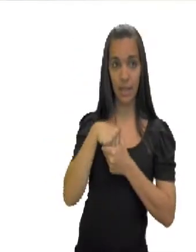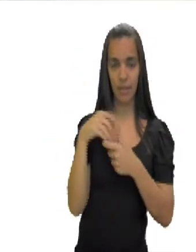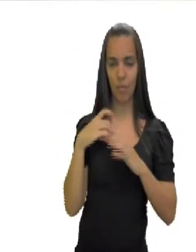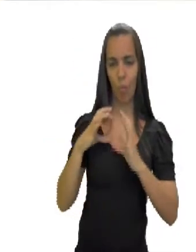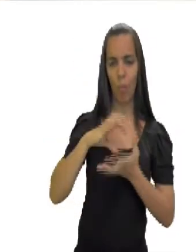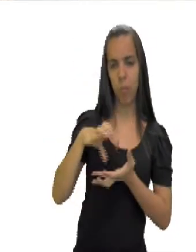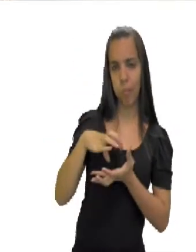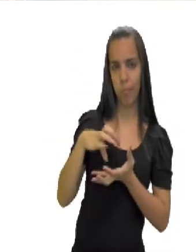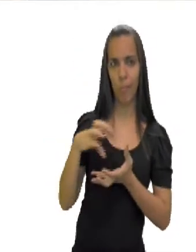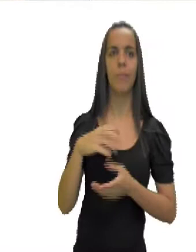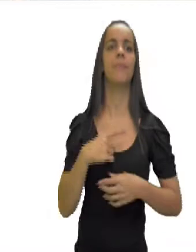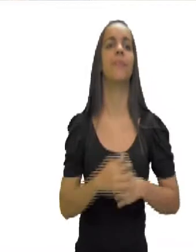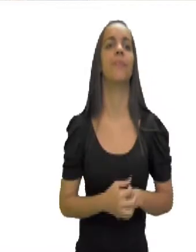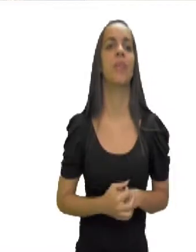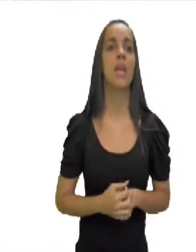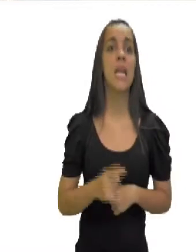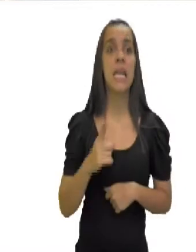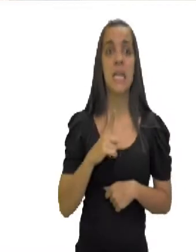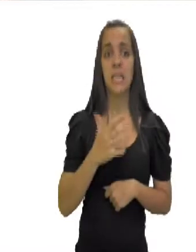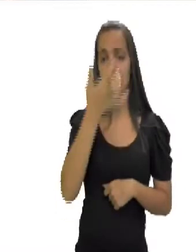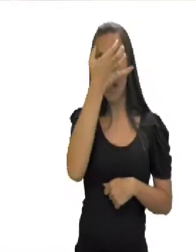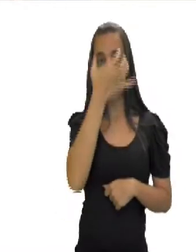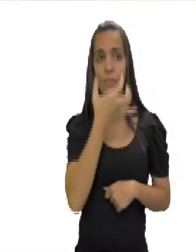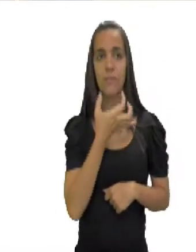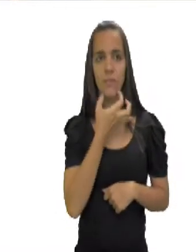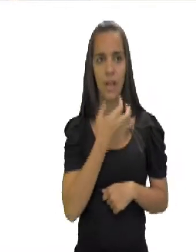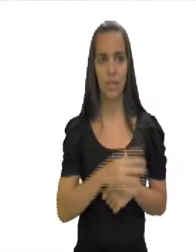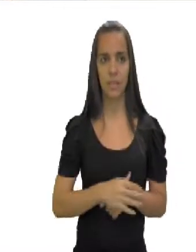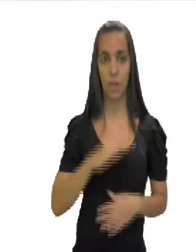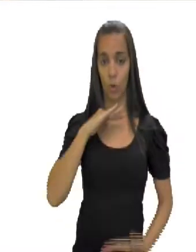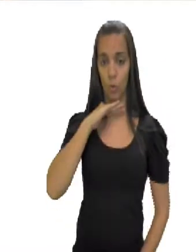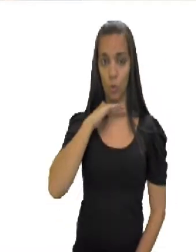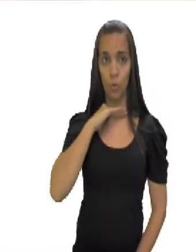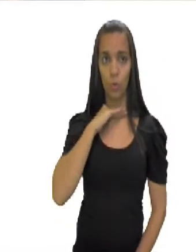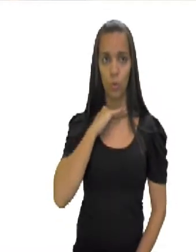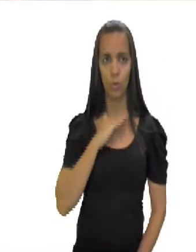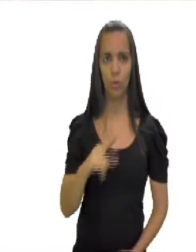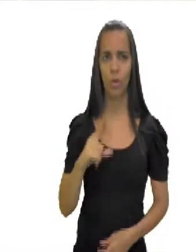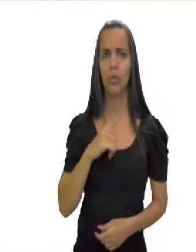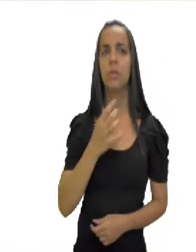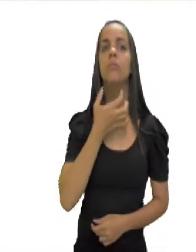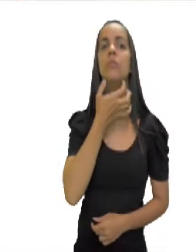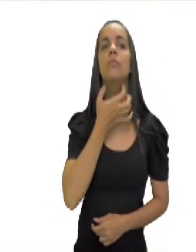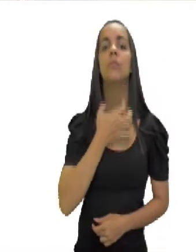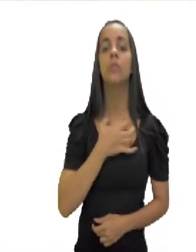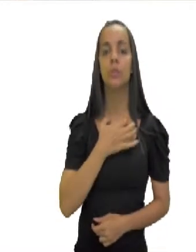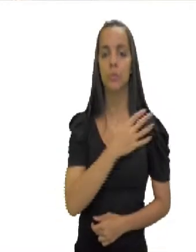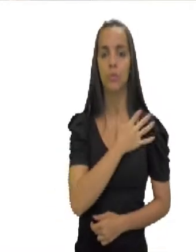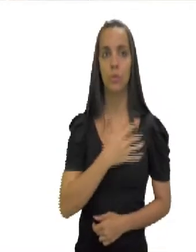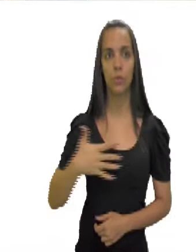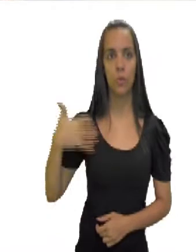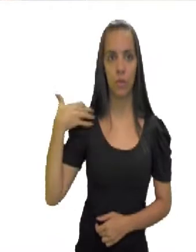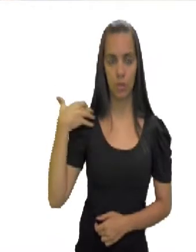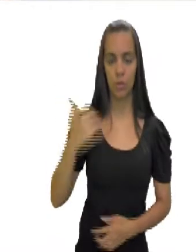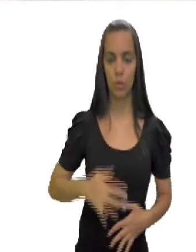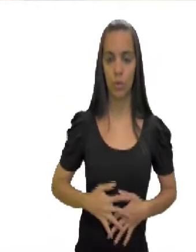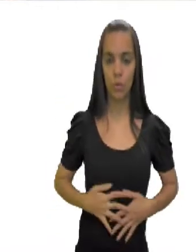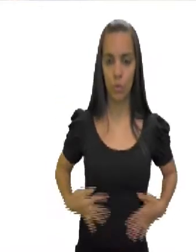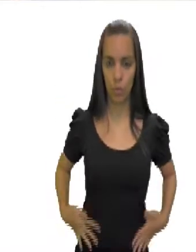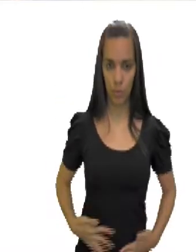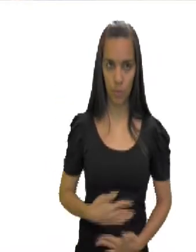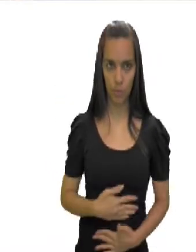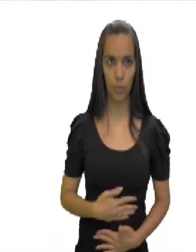vemos. O tronco, ele é composto pelo pescoço, o tórax e o